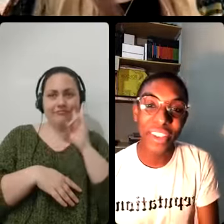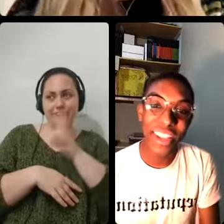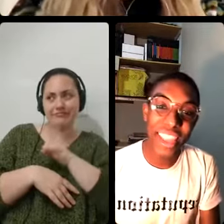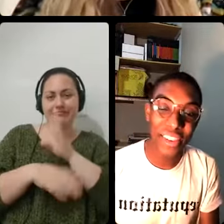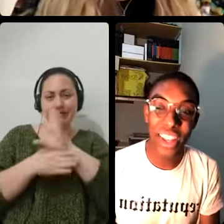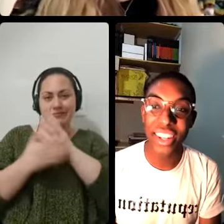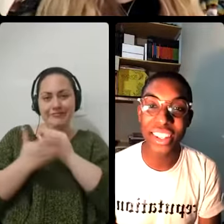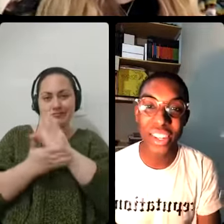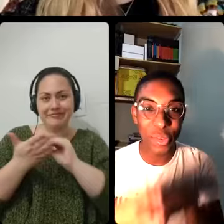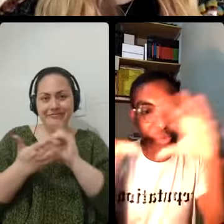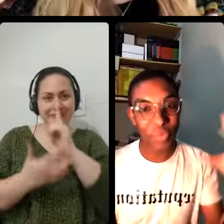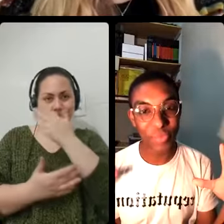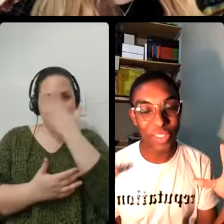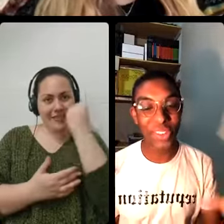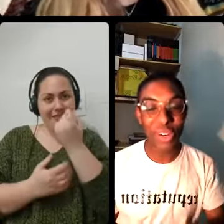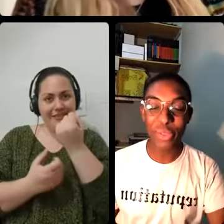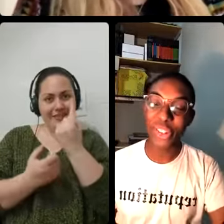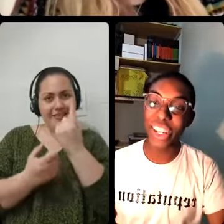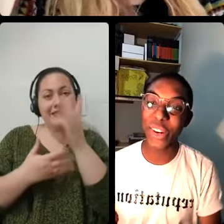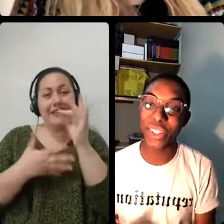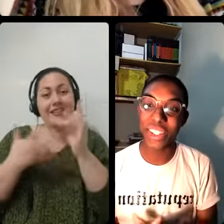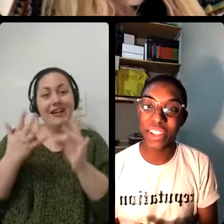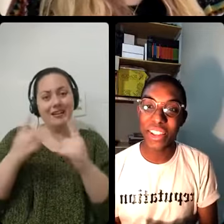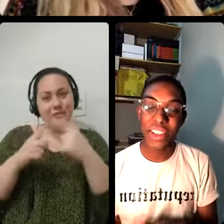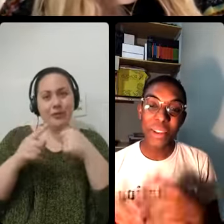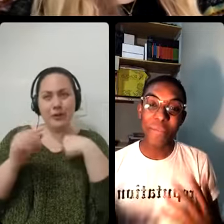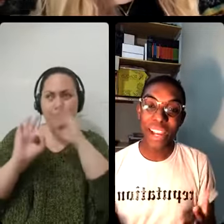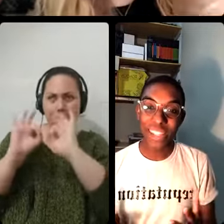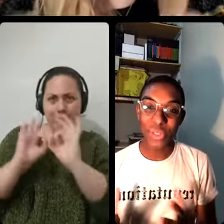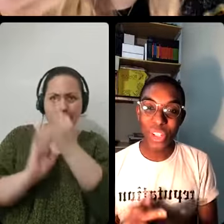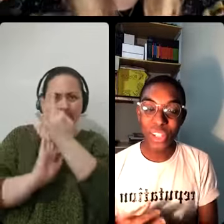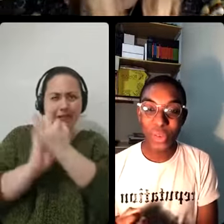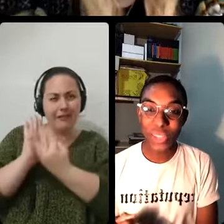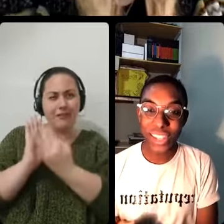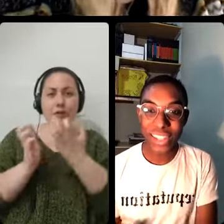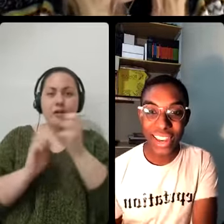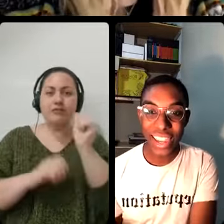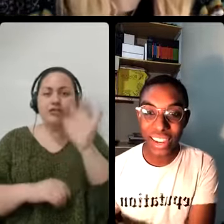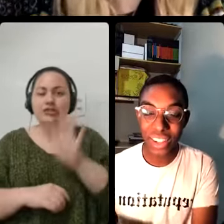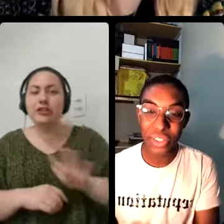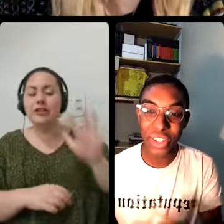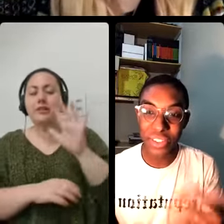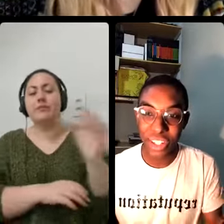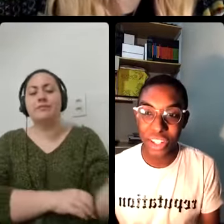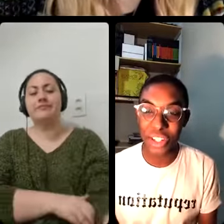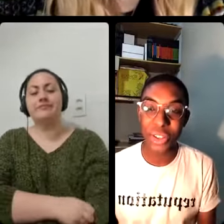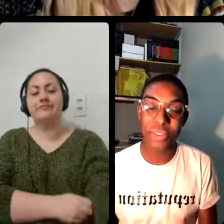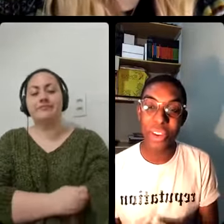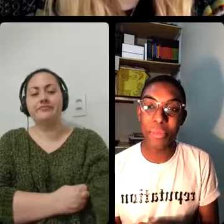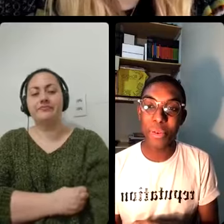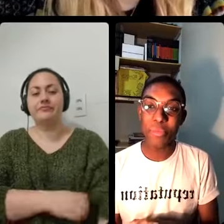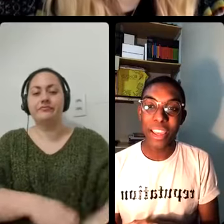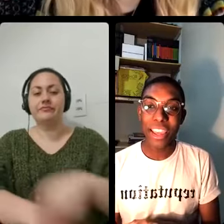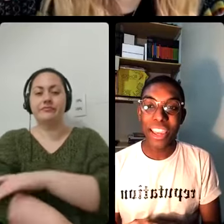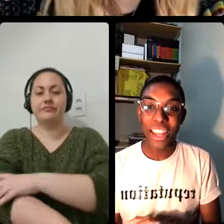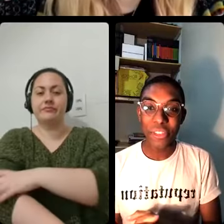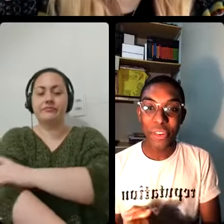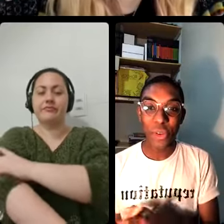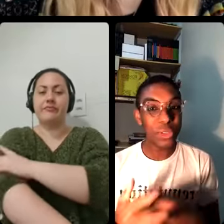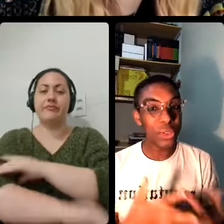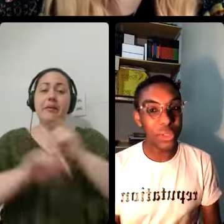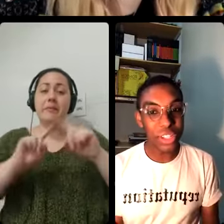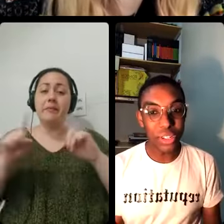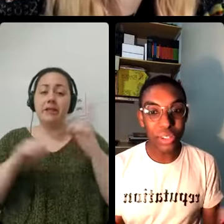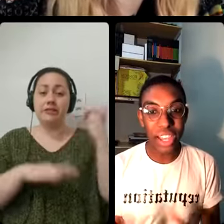detalhe, né, que eu queria trazer um âmbito geral, assim. Mas o Dia da Consciência Negra, né, no dia 20 de novembro, ele